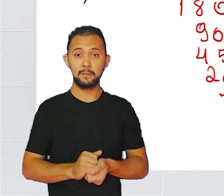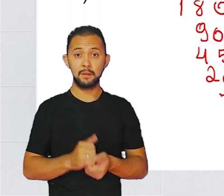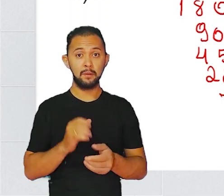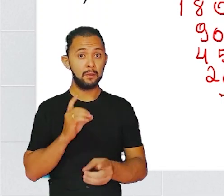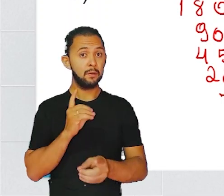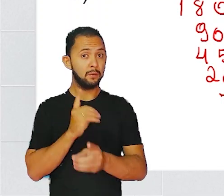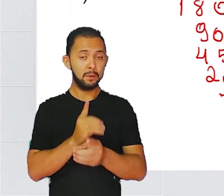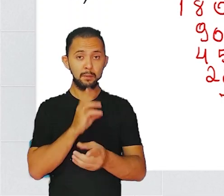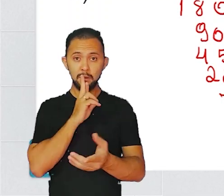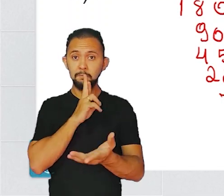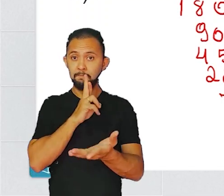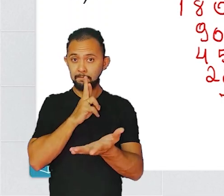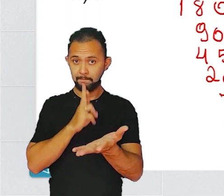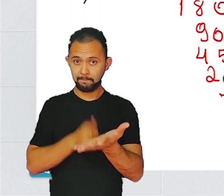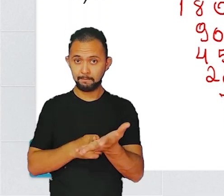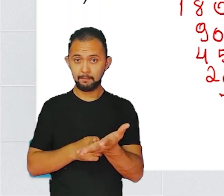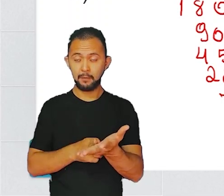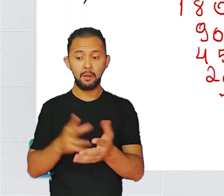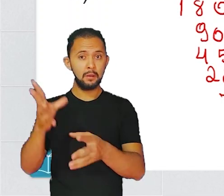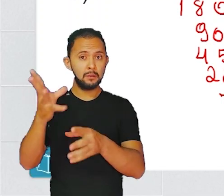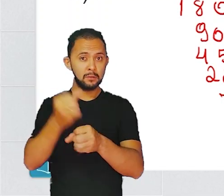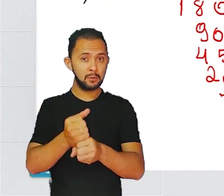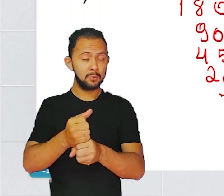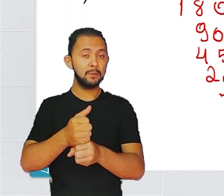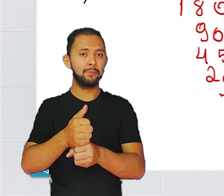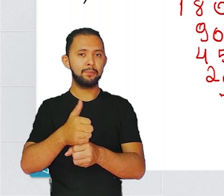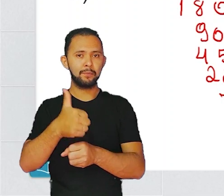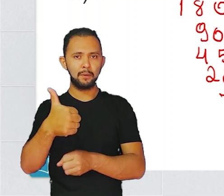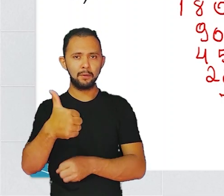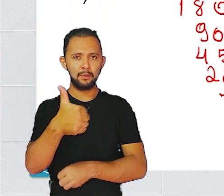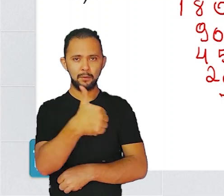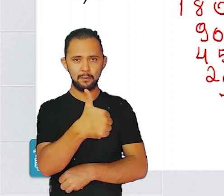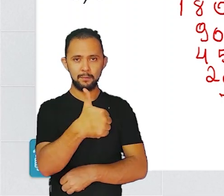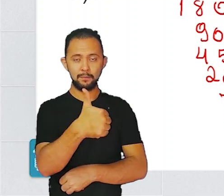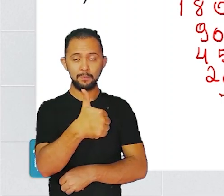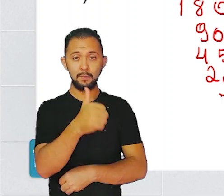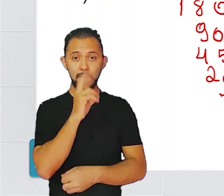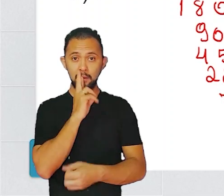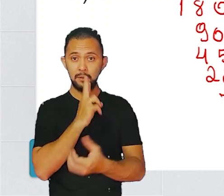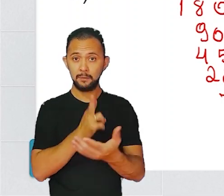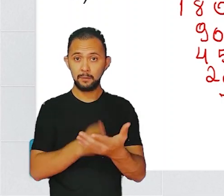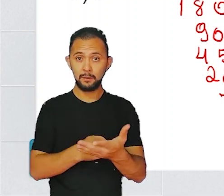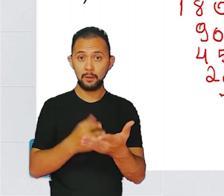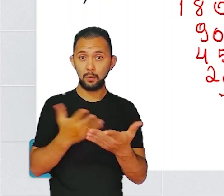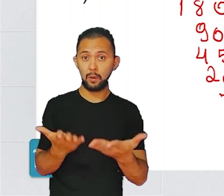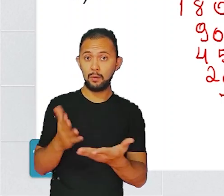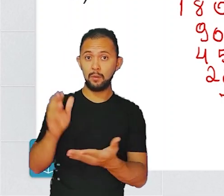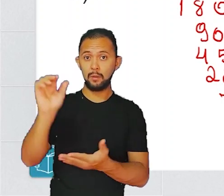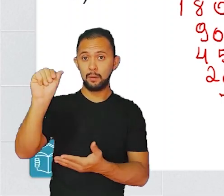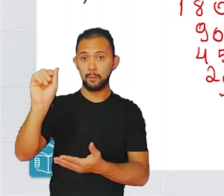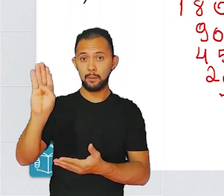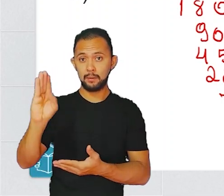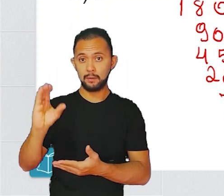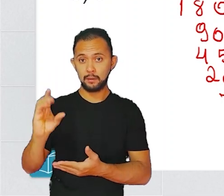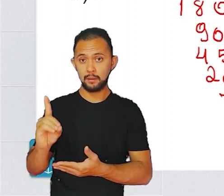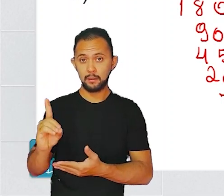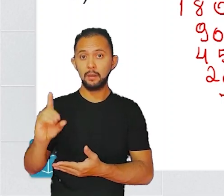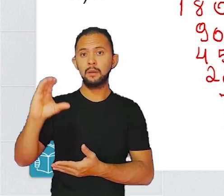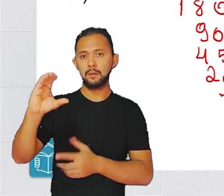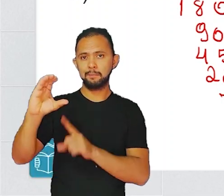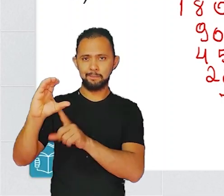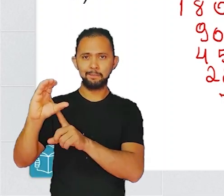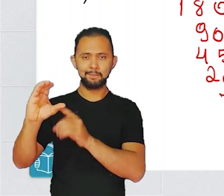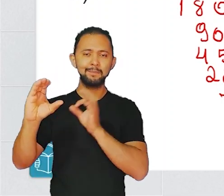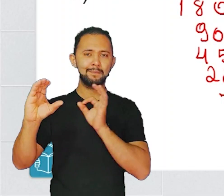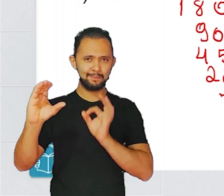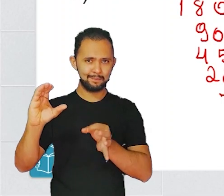nós fizemos isso tudo para descobrir que essa soma é 11. Ou seja, a resposta certa, letra C, de como